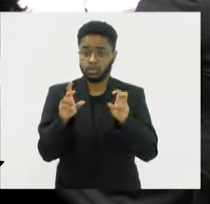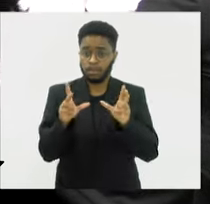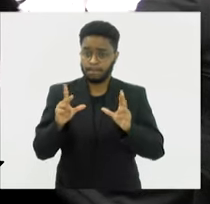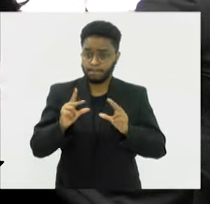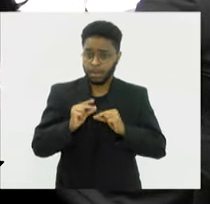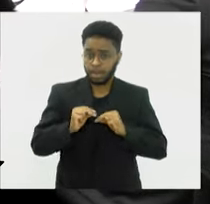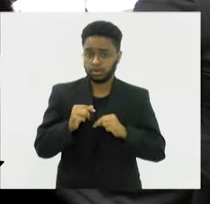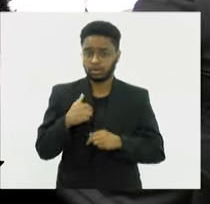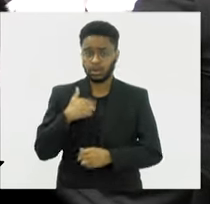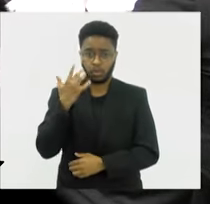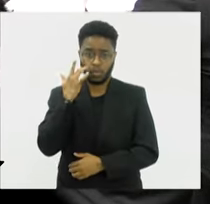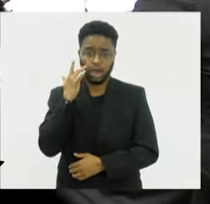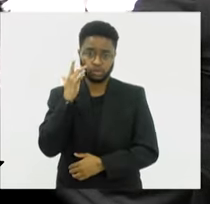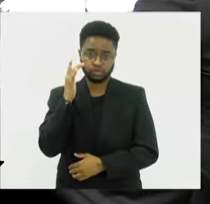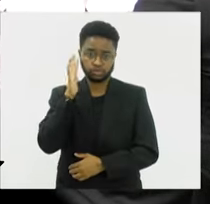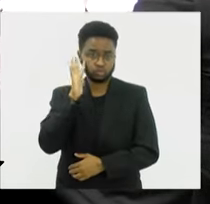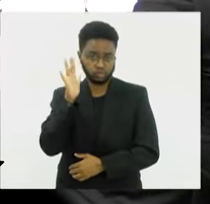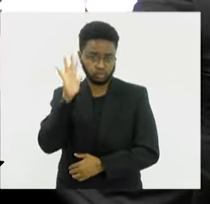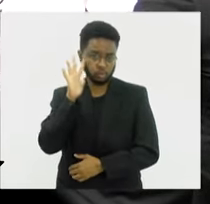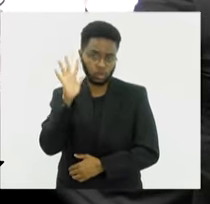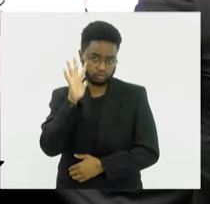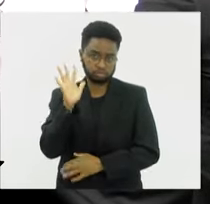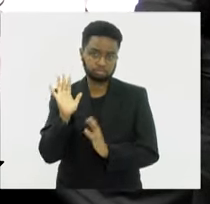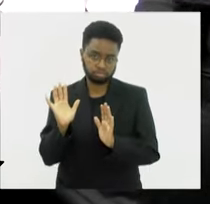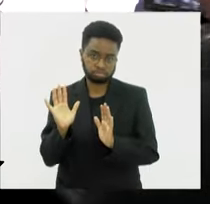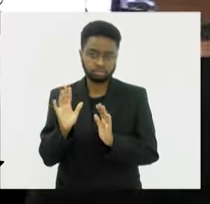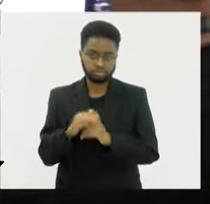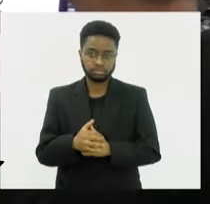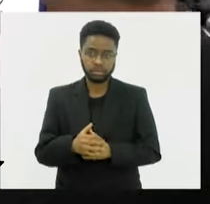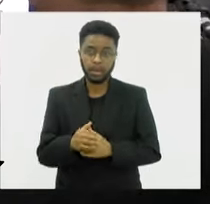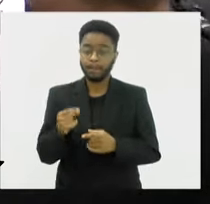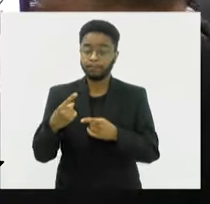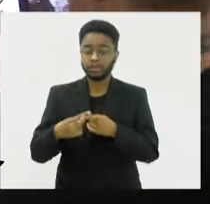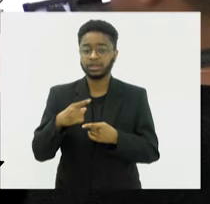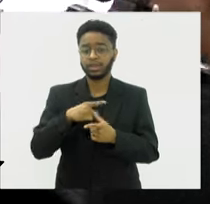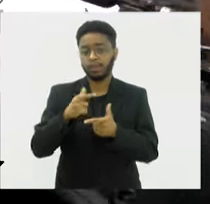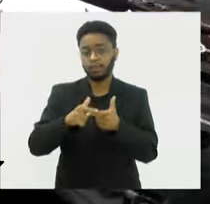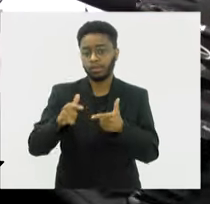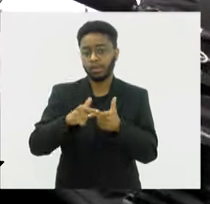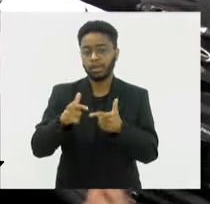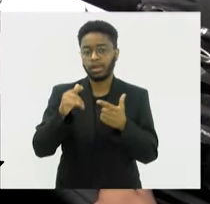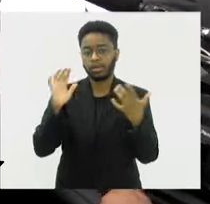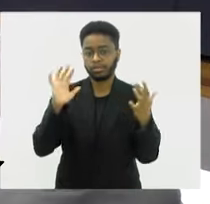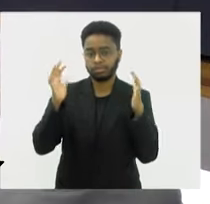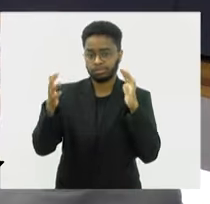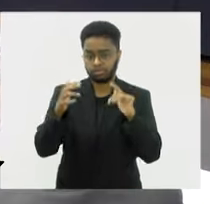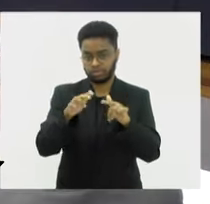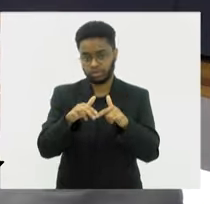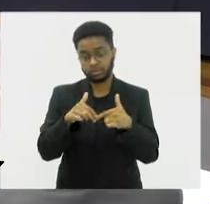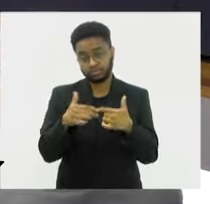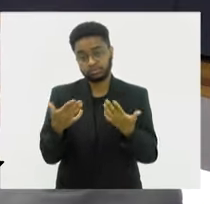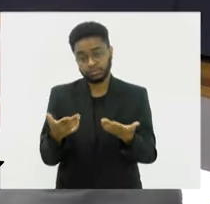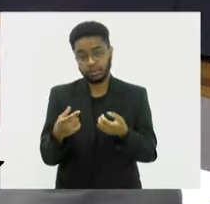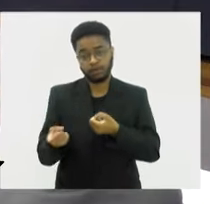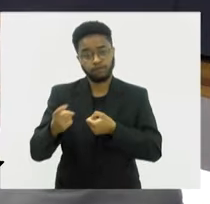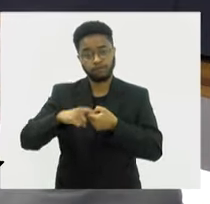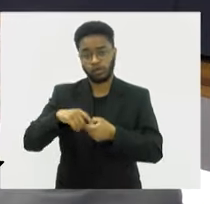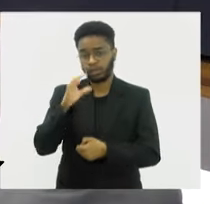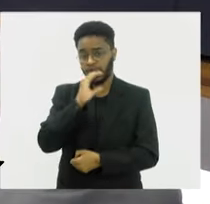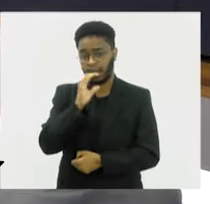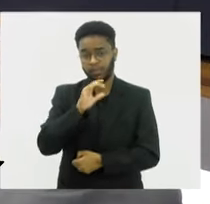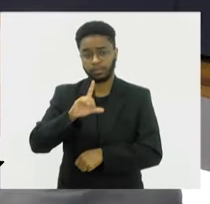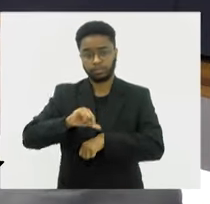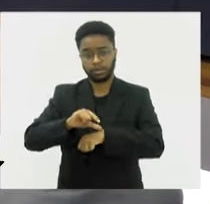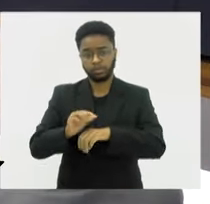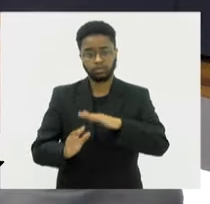eu acho um sonho. Você tem um transtorno ambiental e restabelecer isso em 12